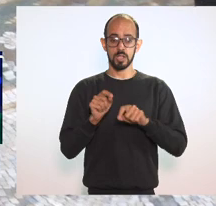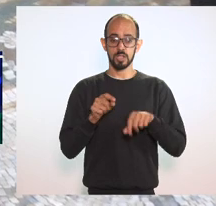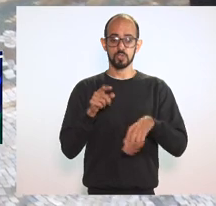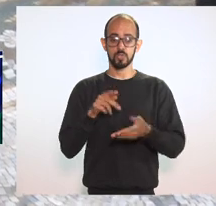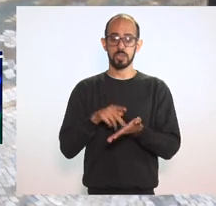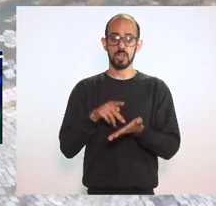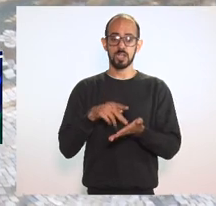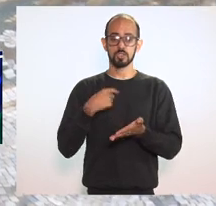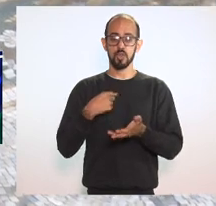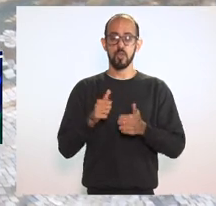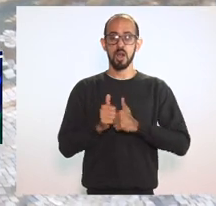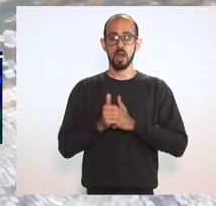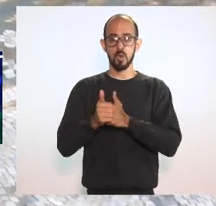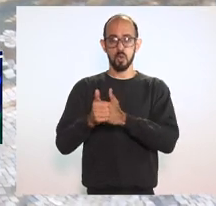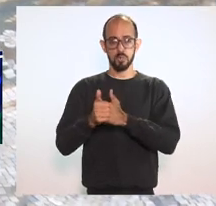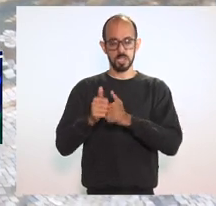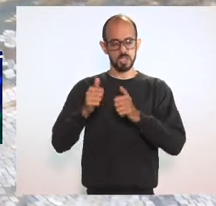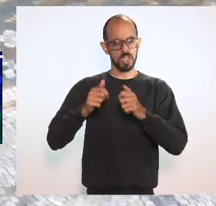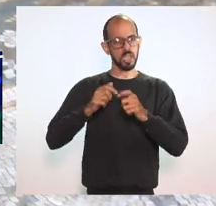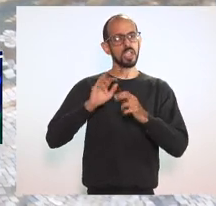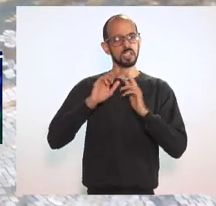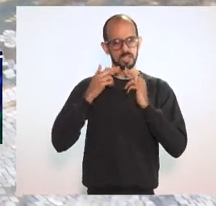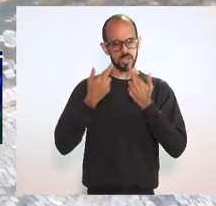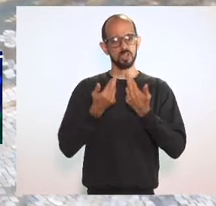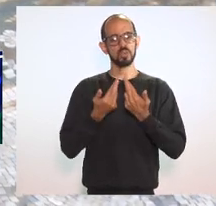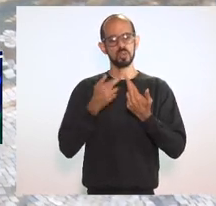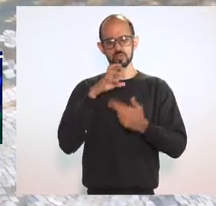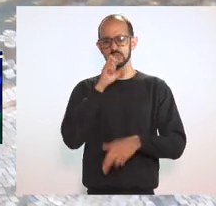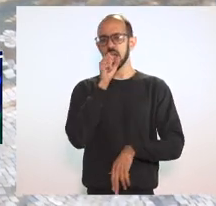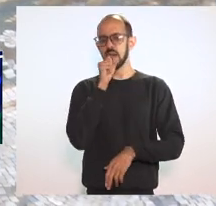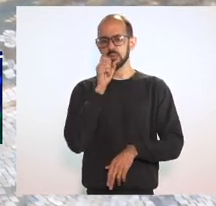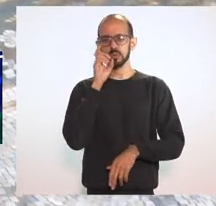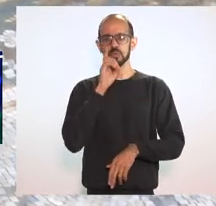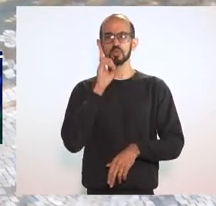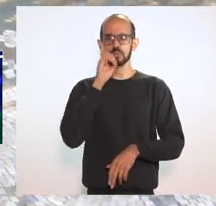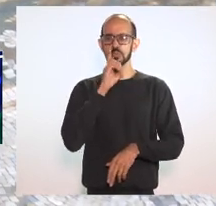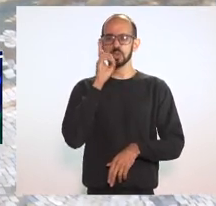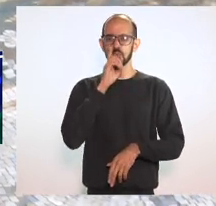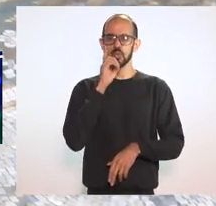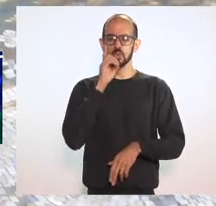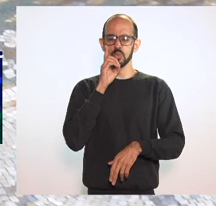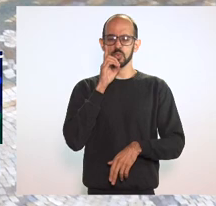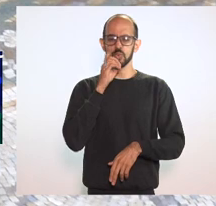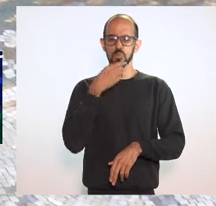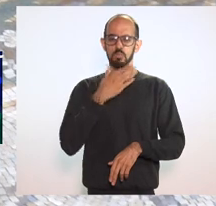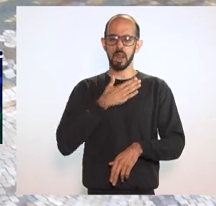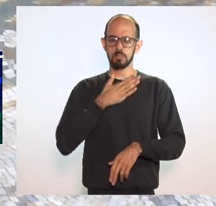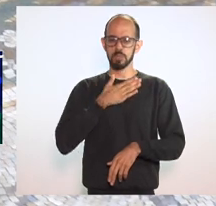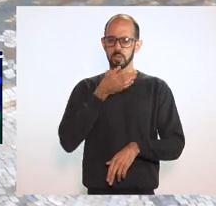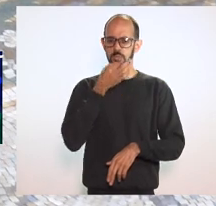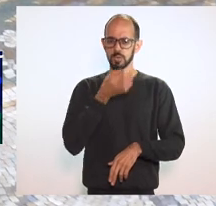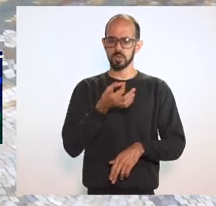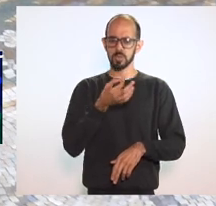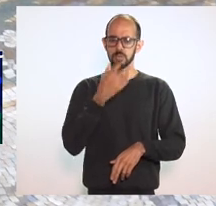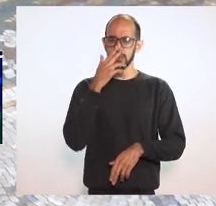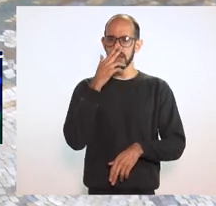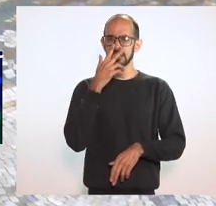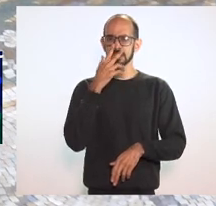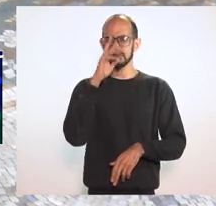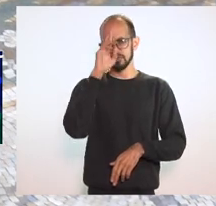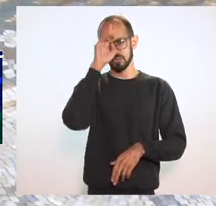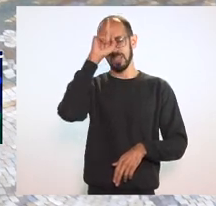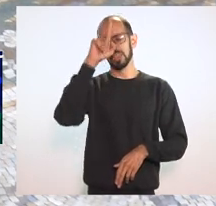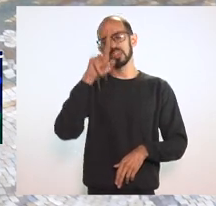acompanhei o processo de discussão no sábado no domingo e me parece uma absoluta equívoco